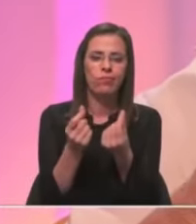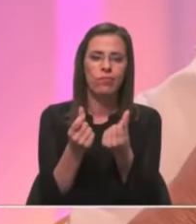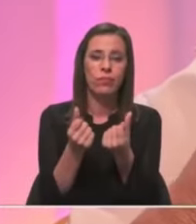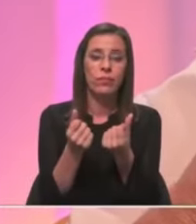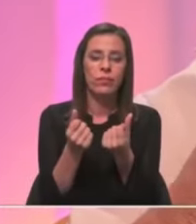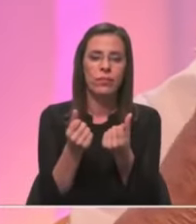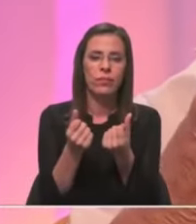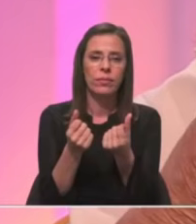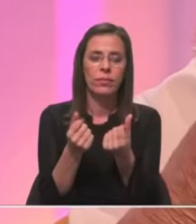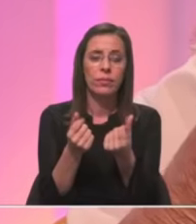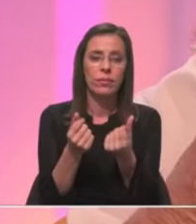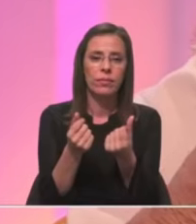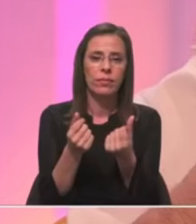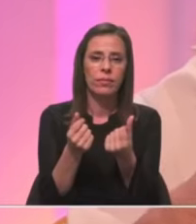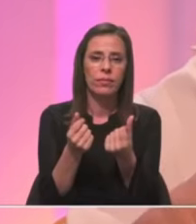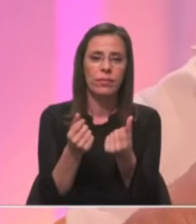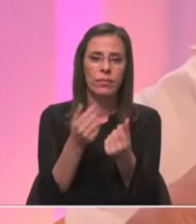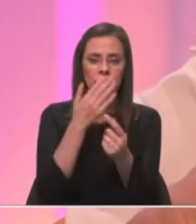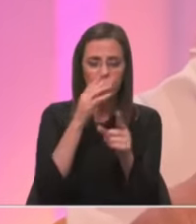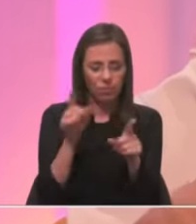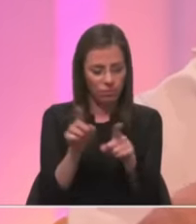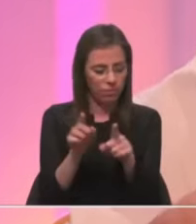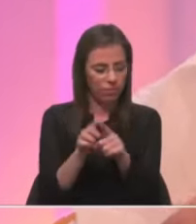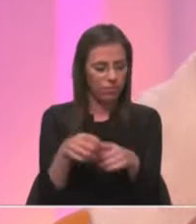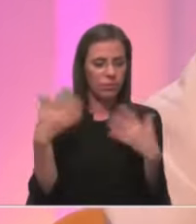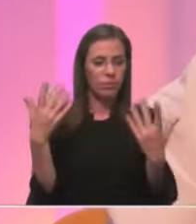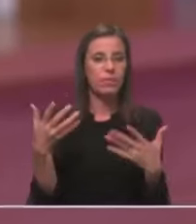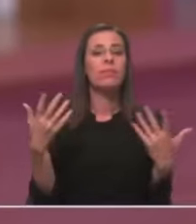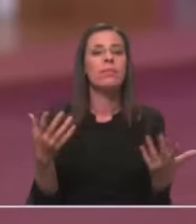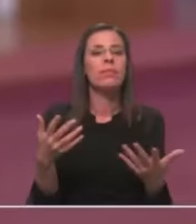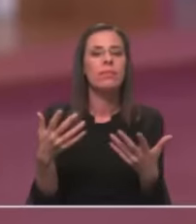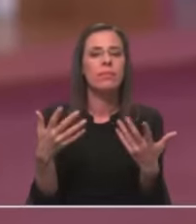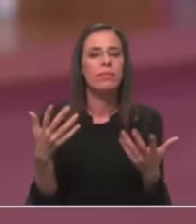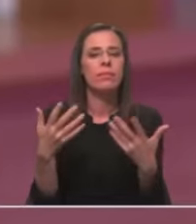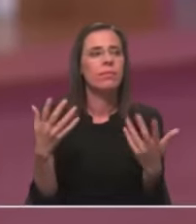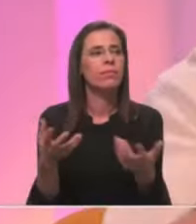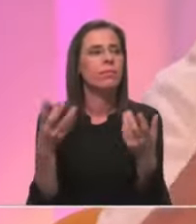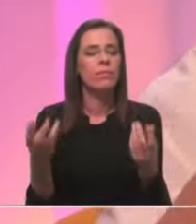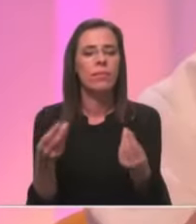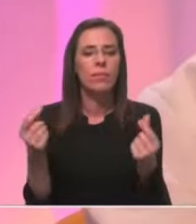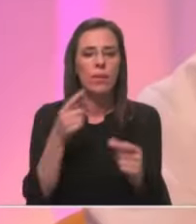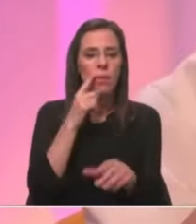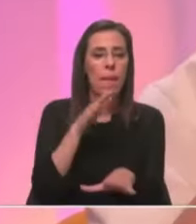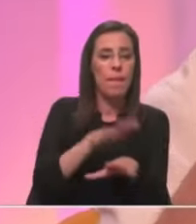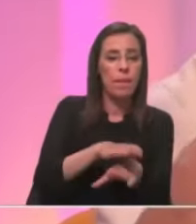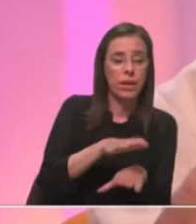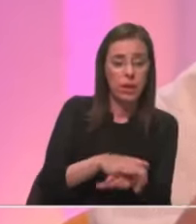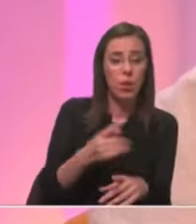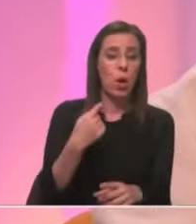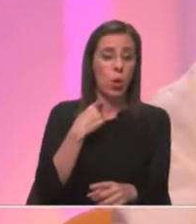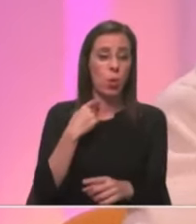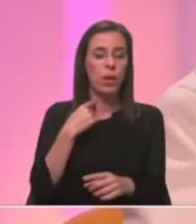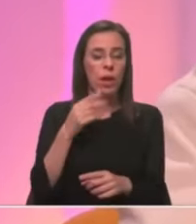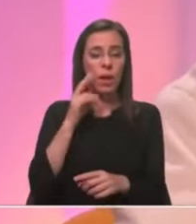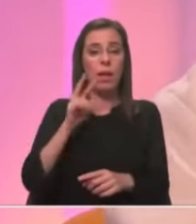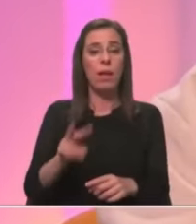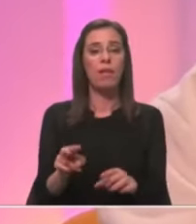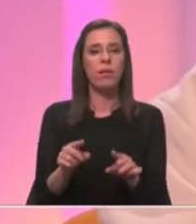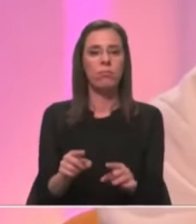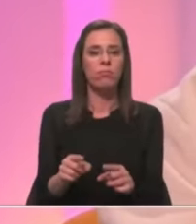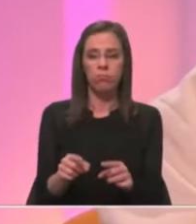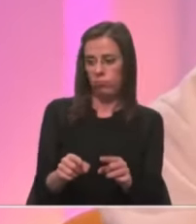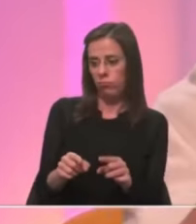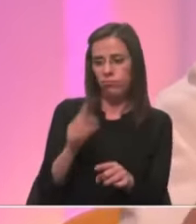olha eu às vezes Isto é quando se olha e nós estamos numa numa pixaria ou no talho e olhamos para uma peça